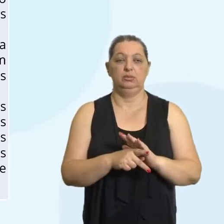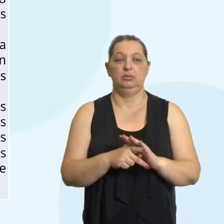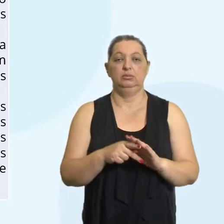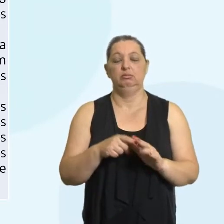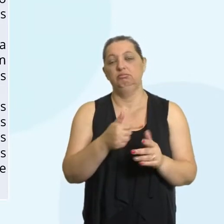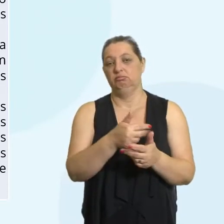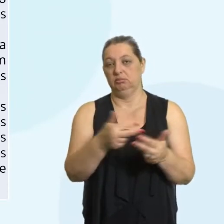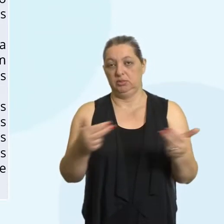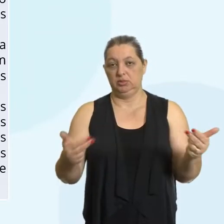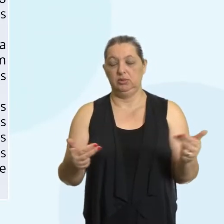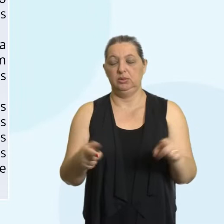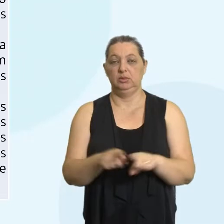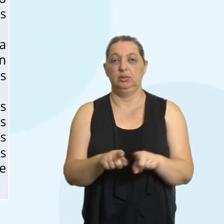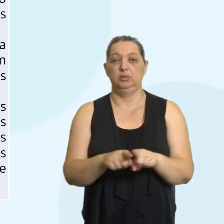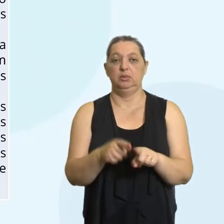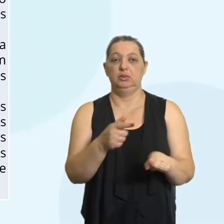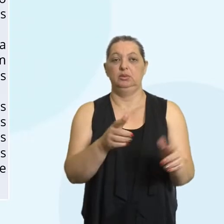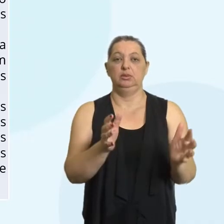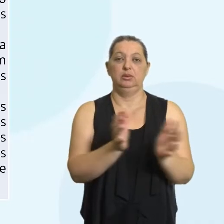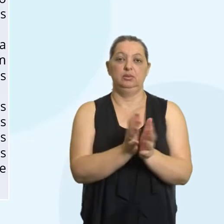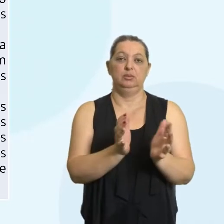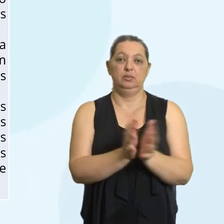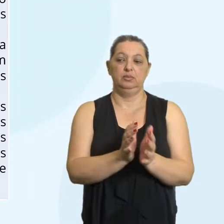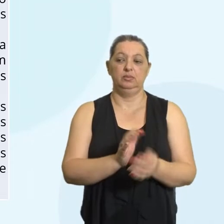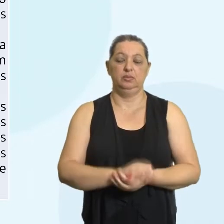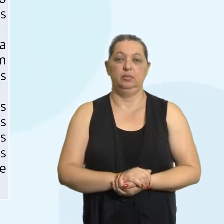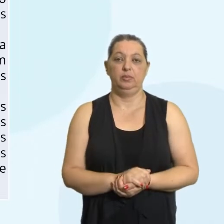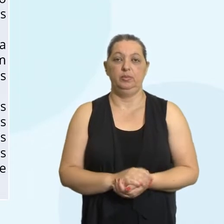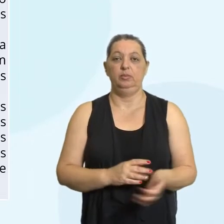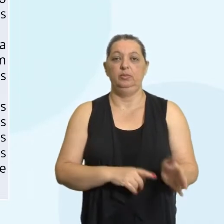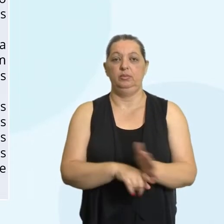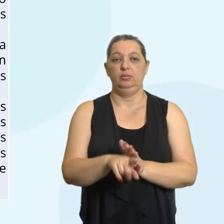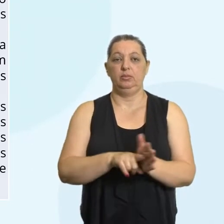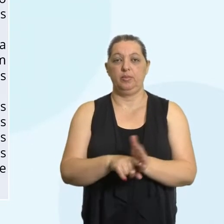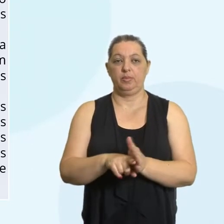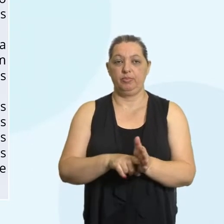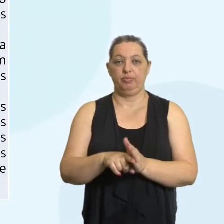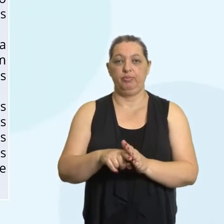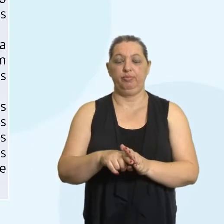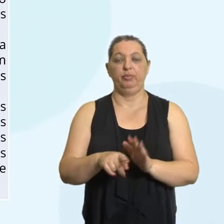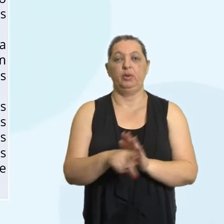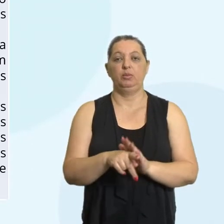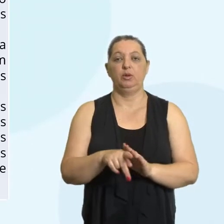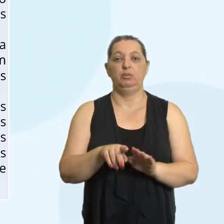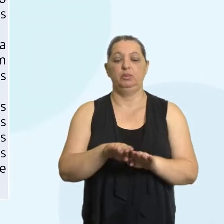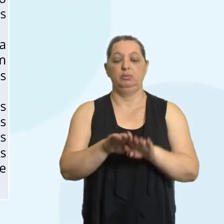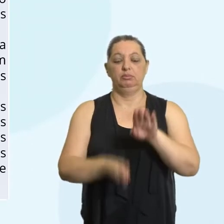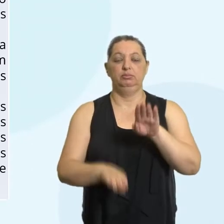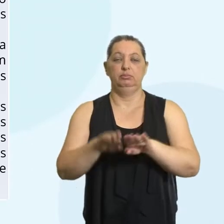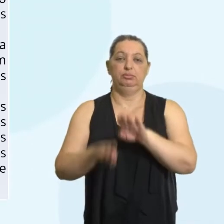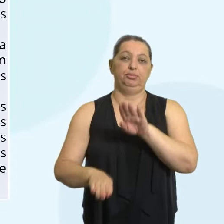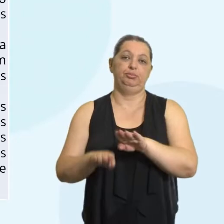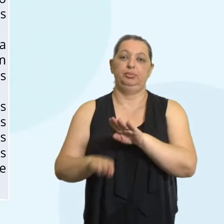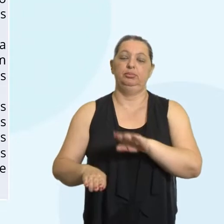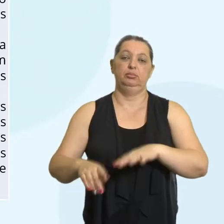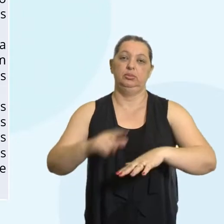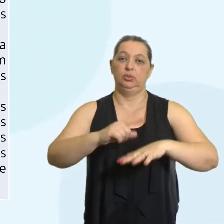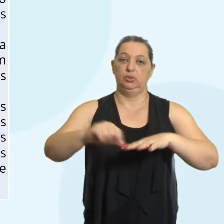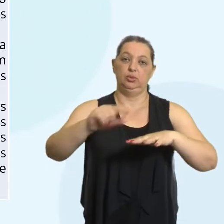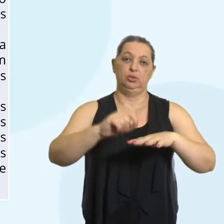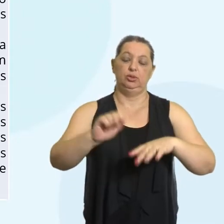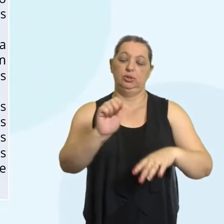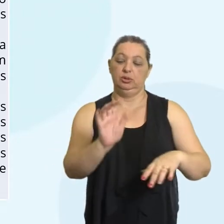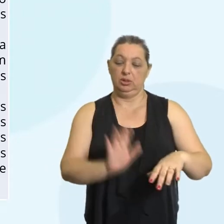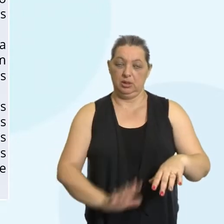é uma parte desses estudantes vai analisar e pesquisar as desigualdades do continente africano selar